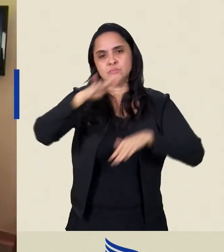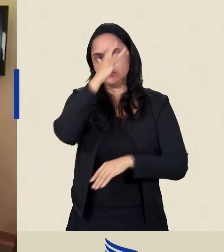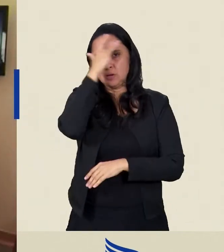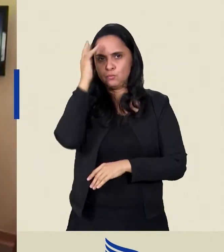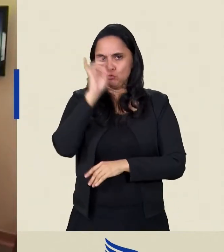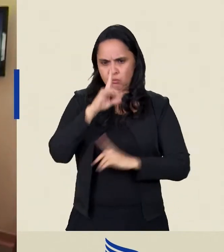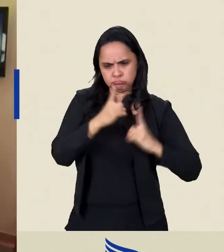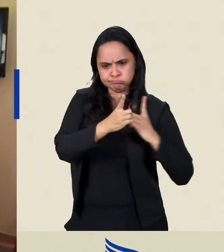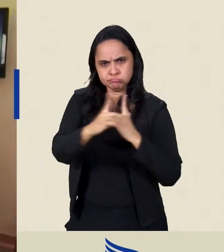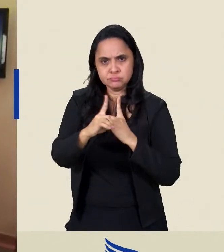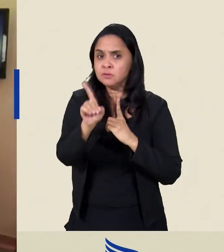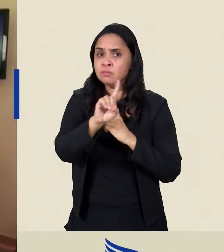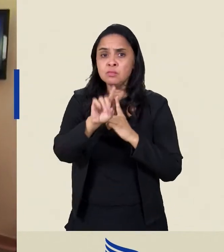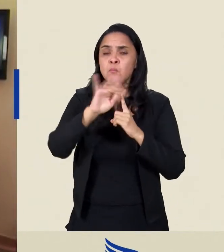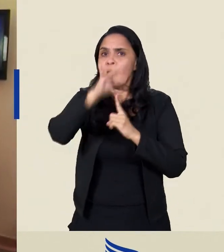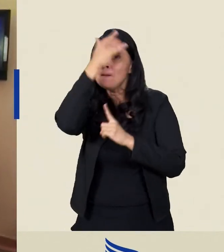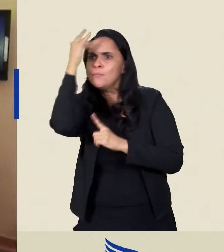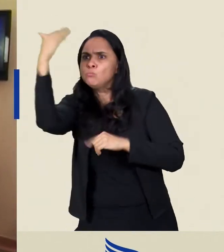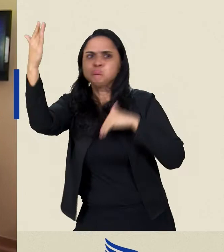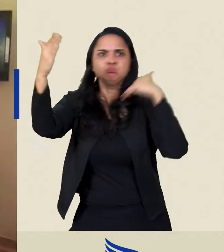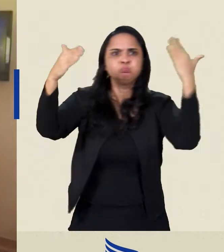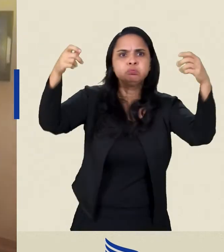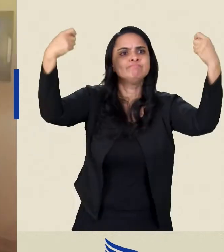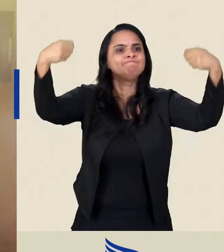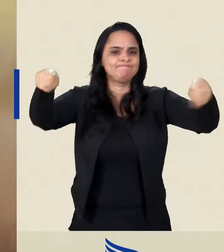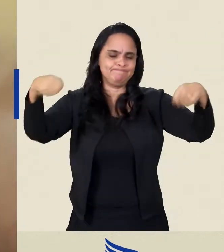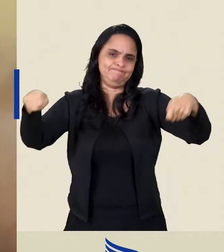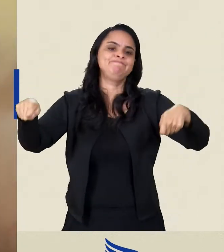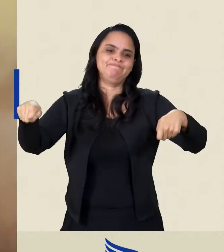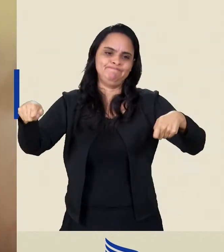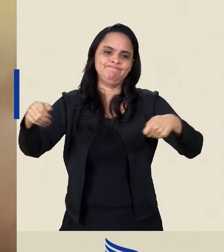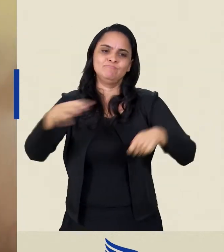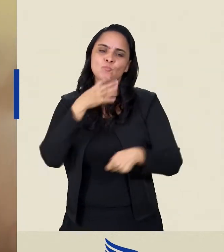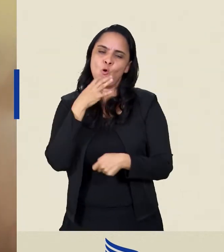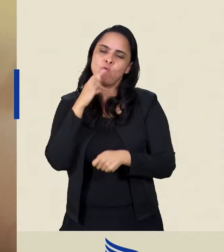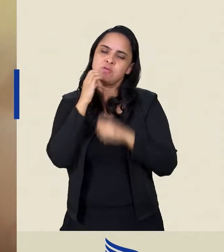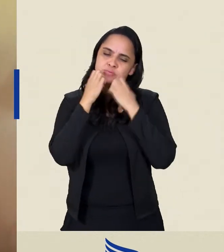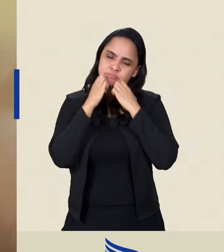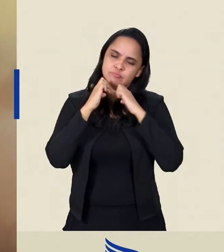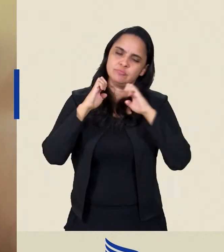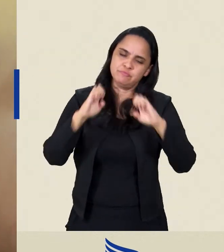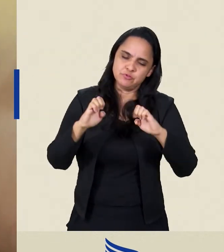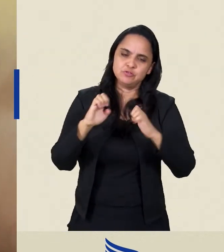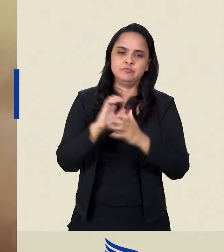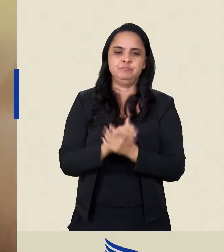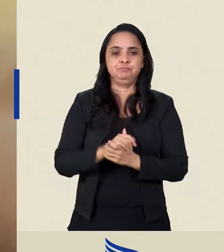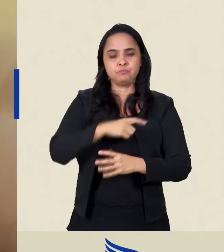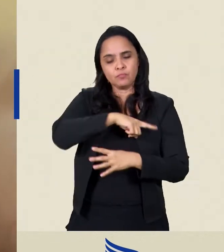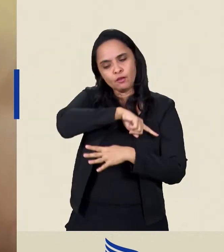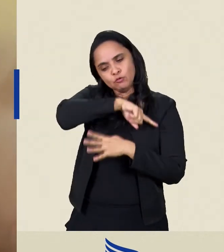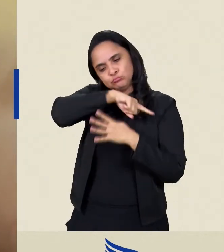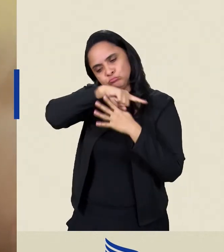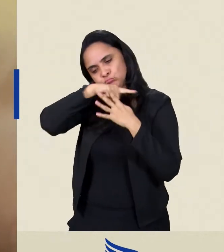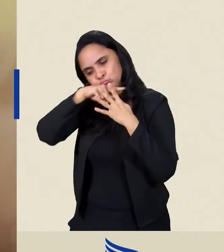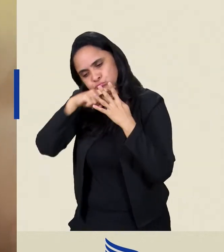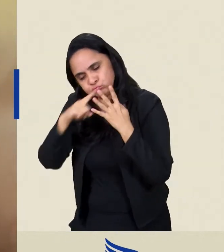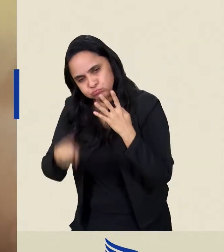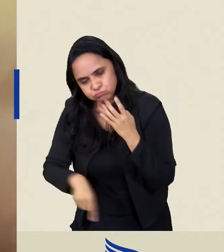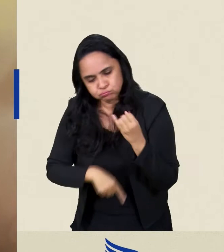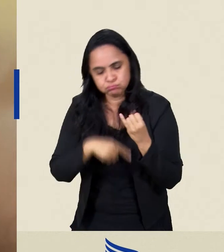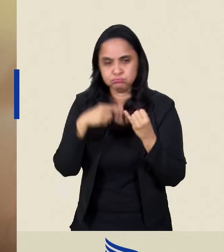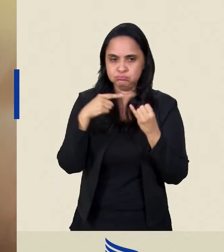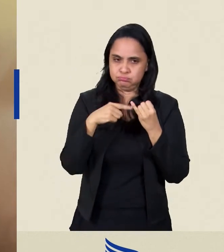os discípulos, mas para aqueles que precisavam de ouvir a mensagem. Outro meio importantíssimo de graça são as